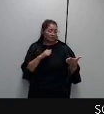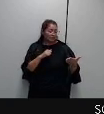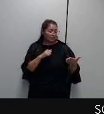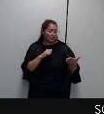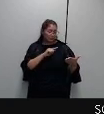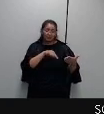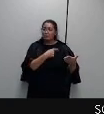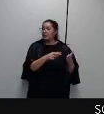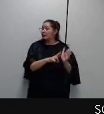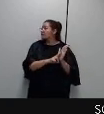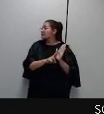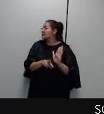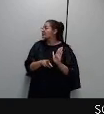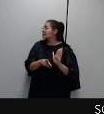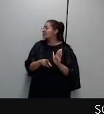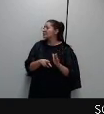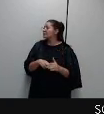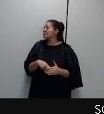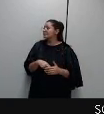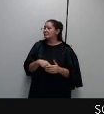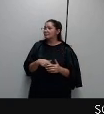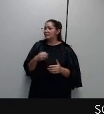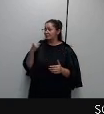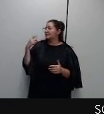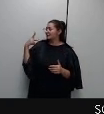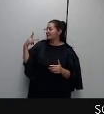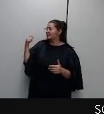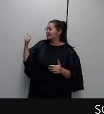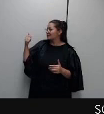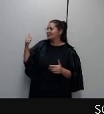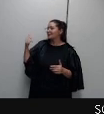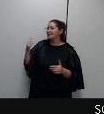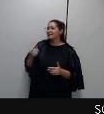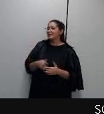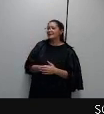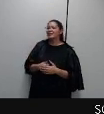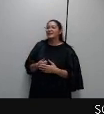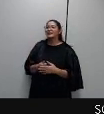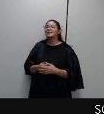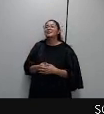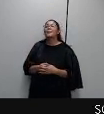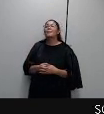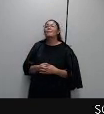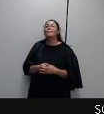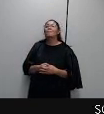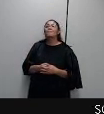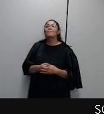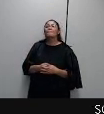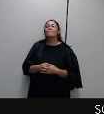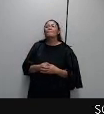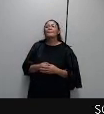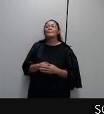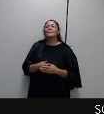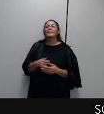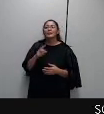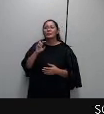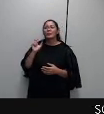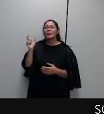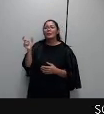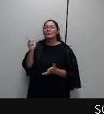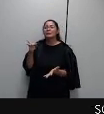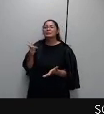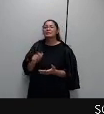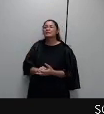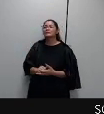é só Presidente não falou mais agradeço Napoleão continuou com a palavra não